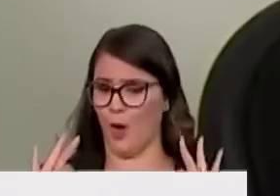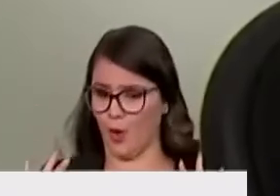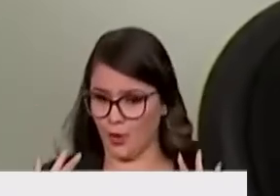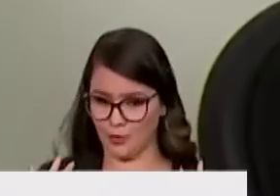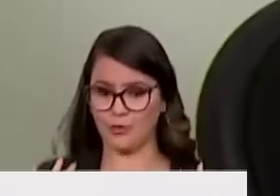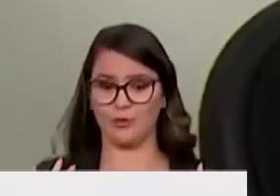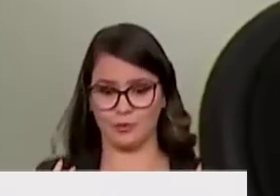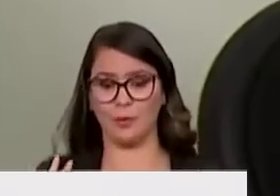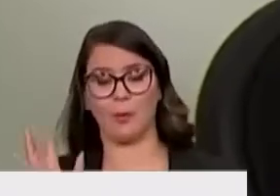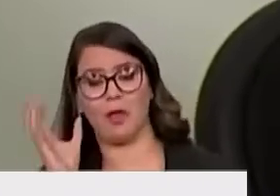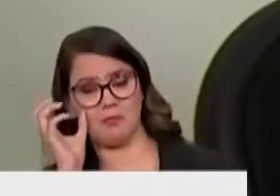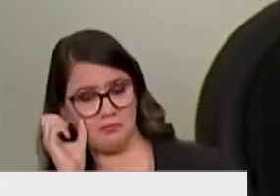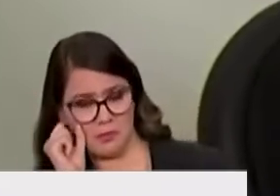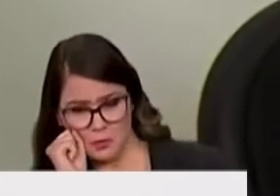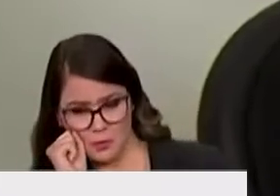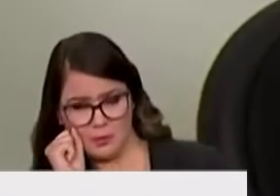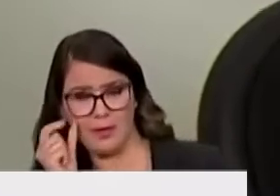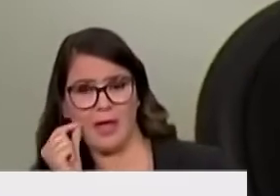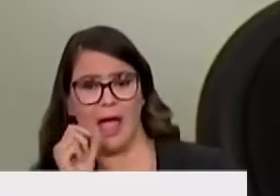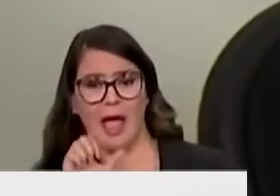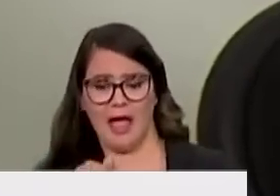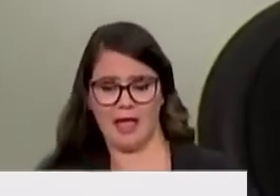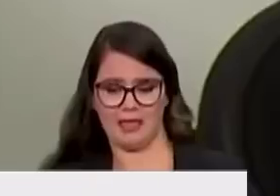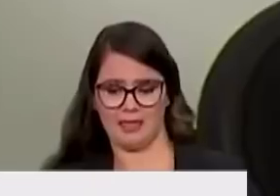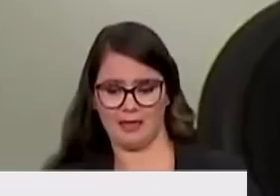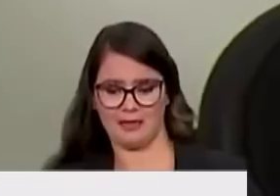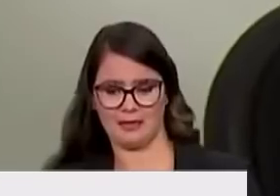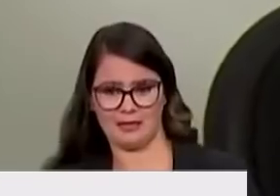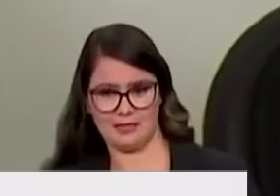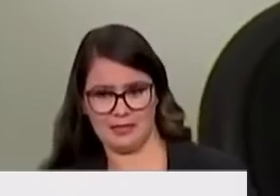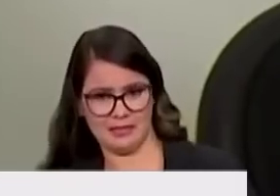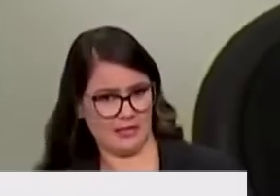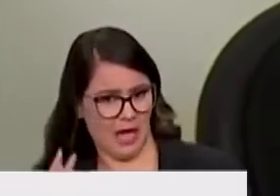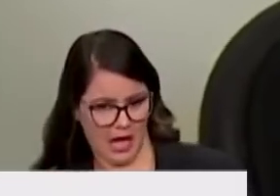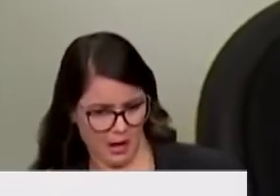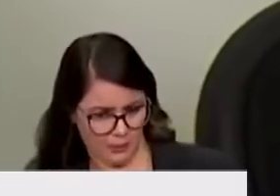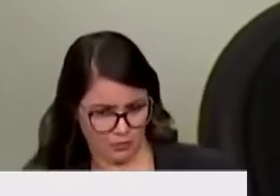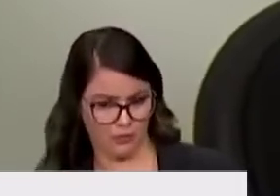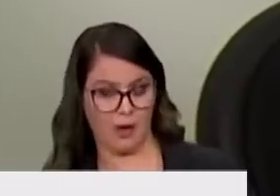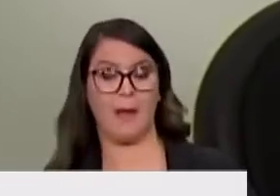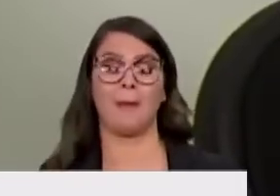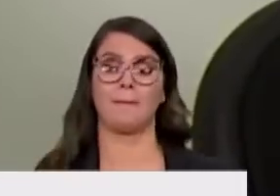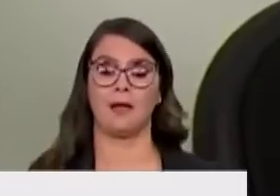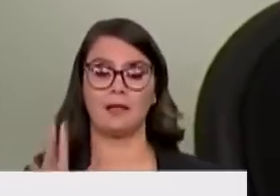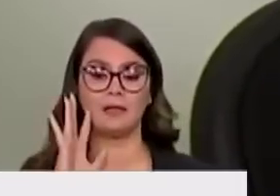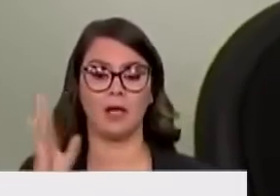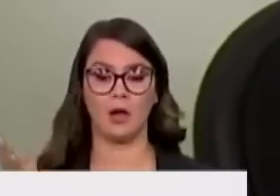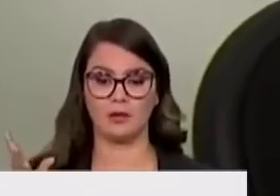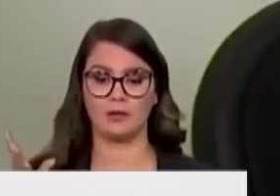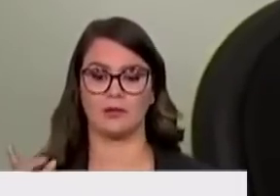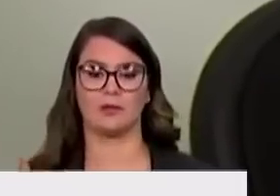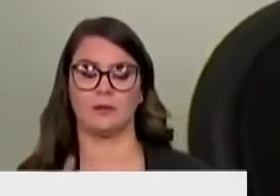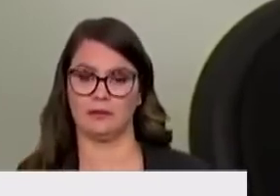a sedação já acabou. Mas, é claro, que entre os despachos, um e outro, vão haver as sessões